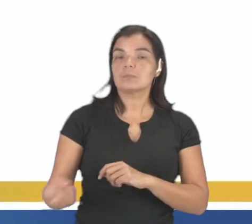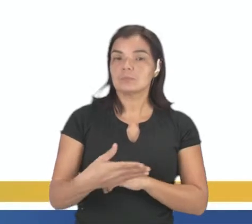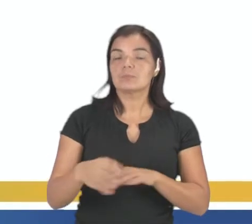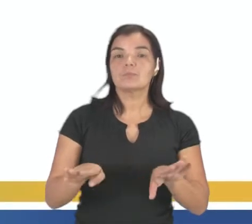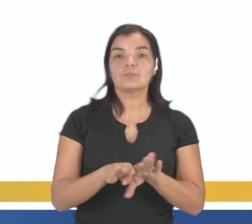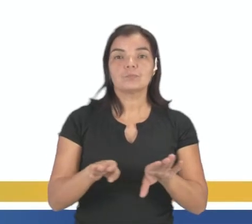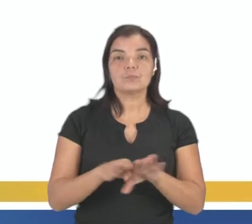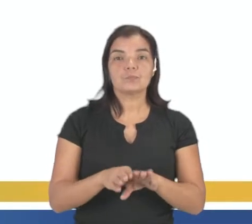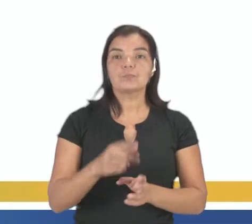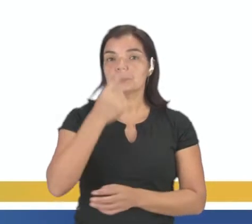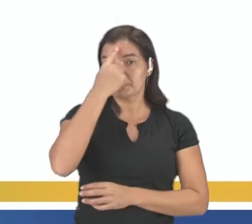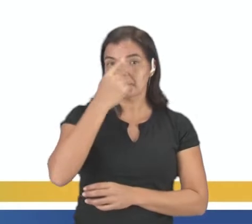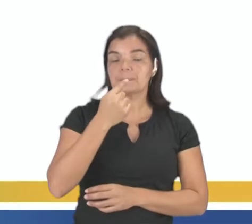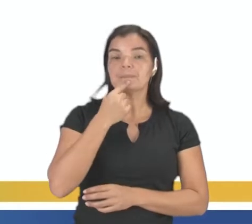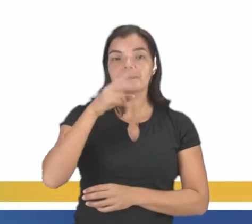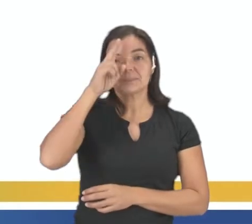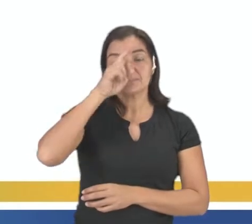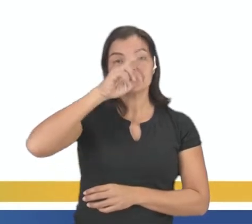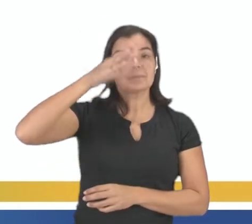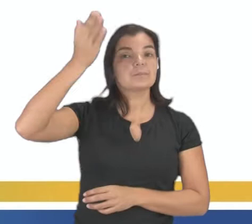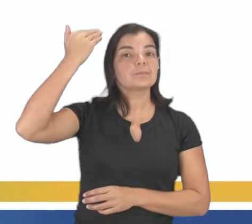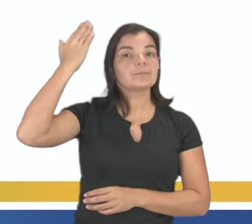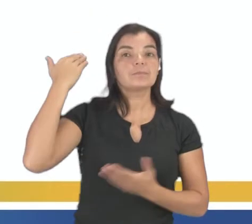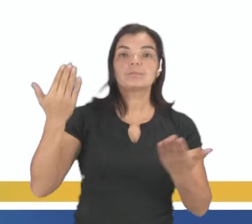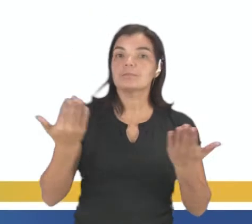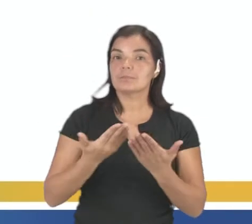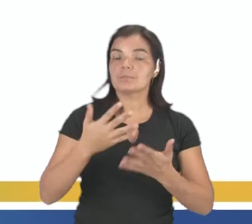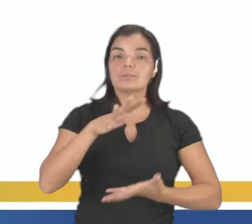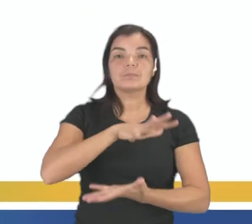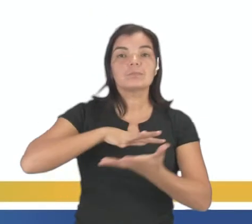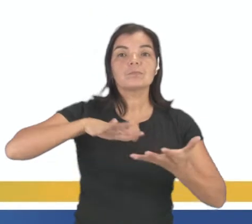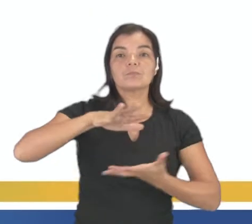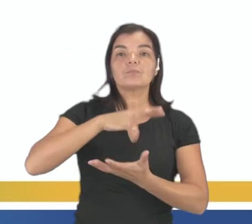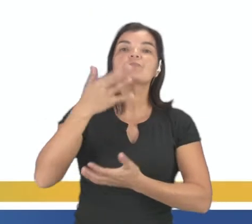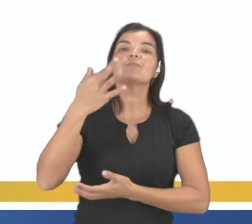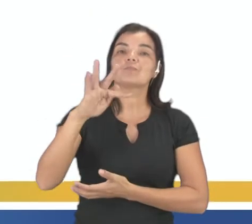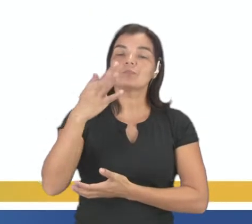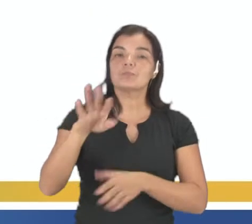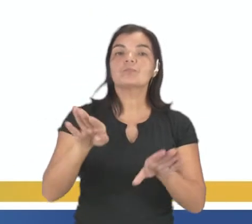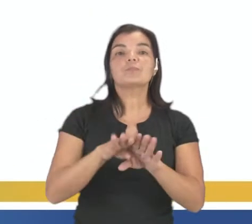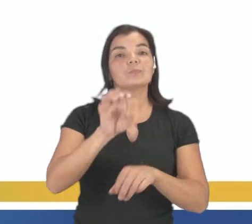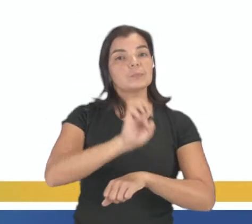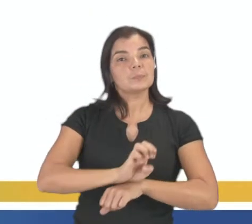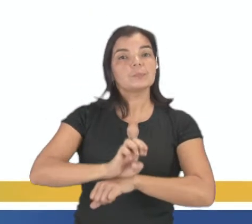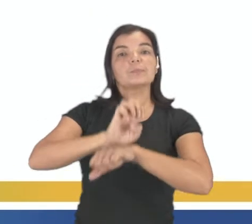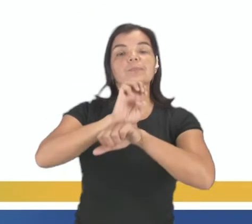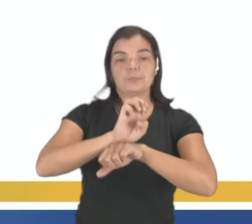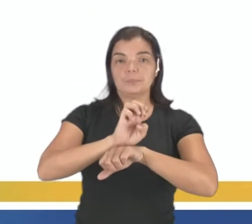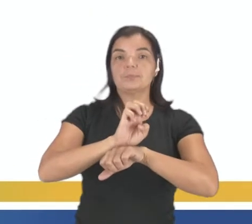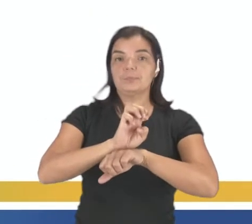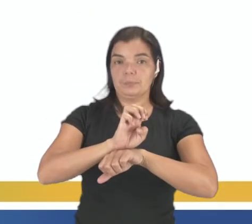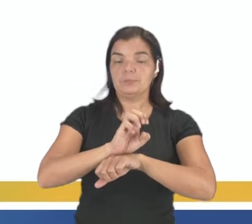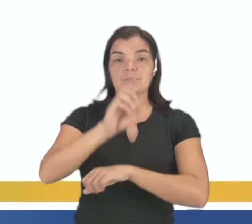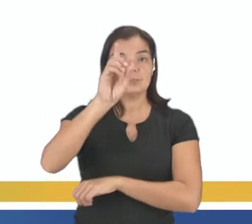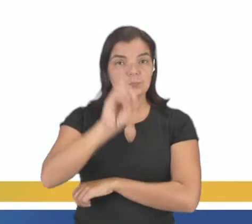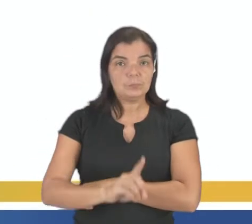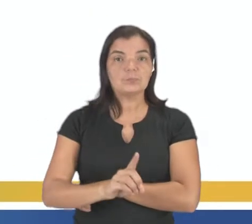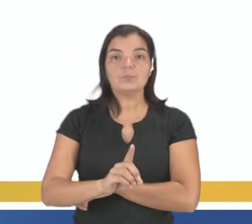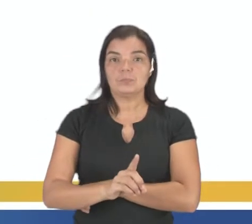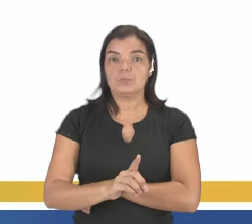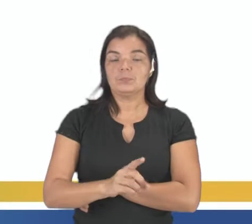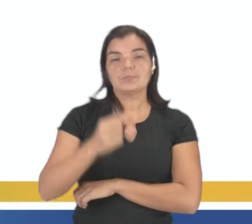né, eu trouxe só um caso, né, da história antiga. E agora a Revolução Francesa. A gente sabe que o Estado de Direito,